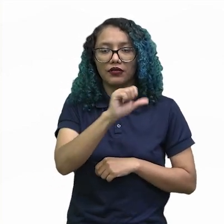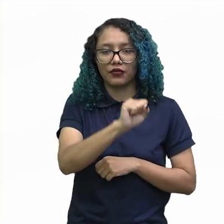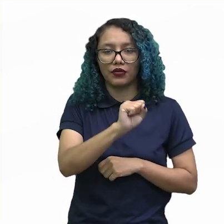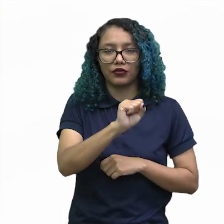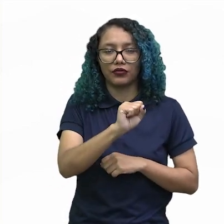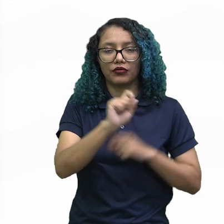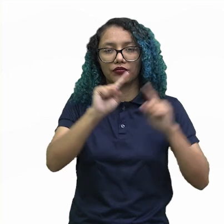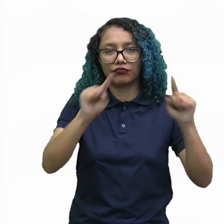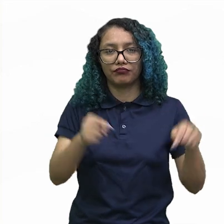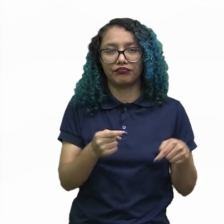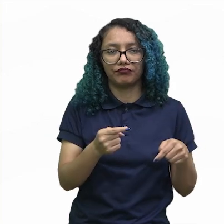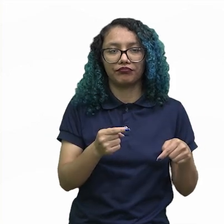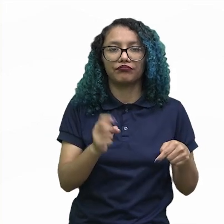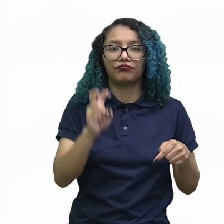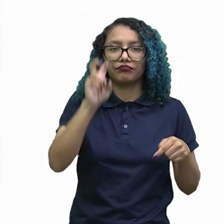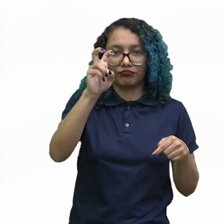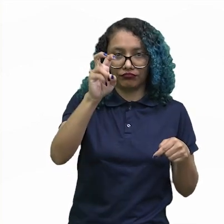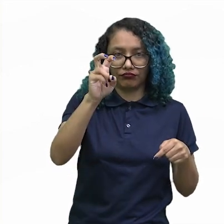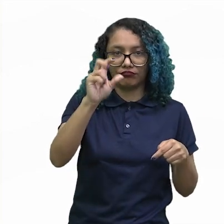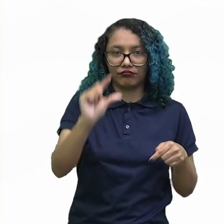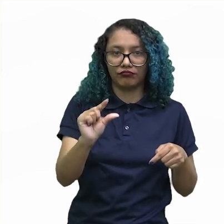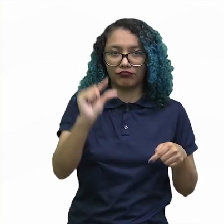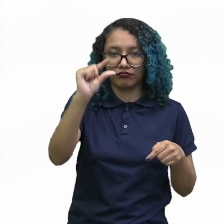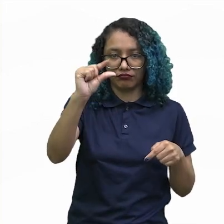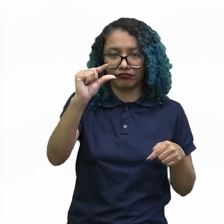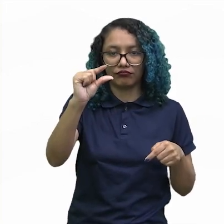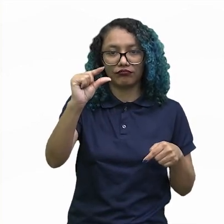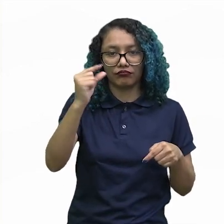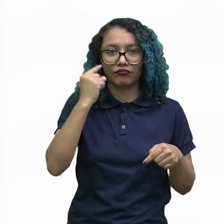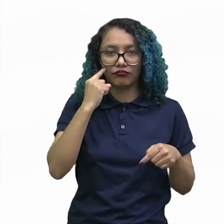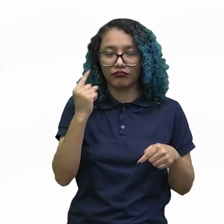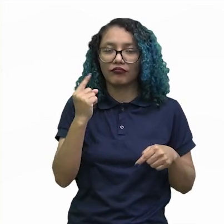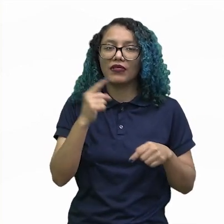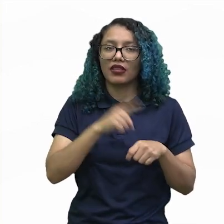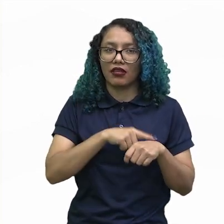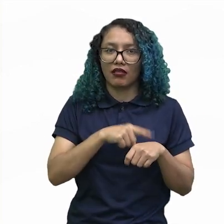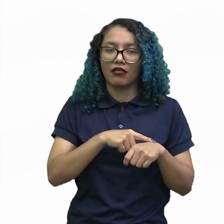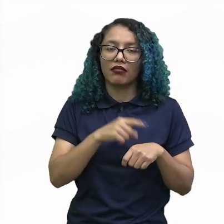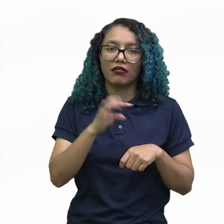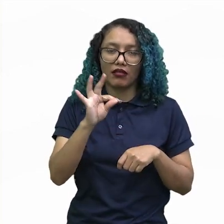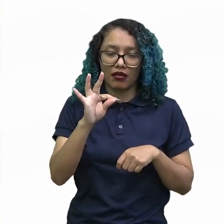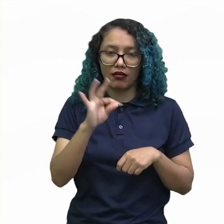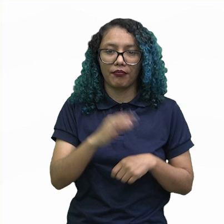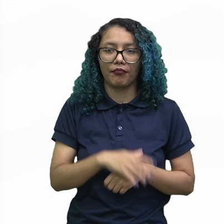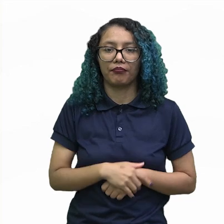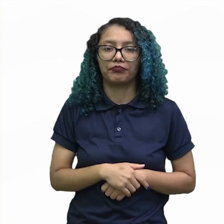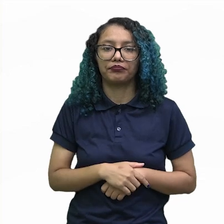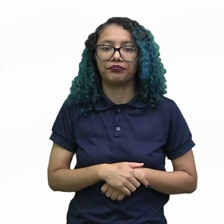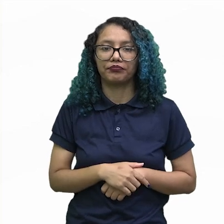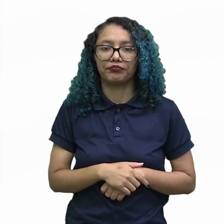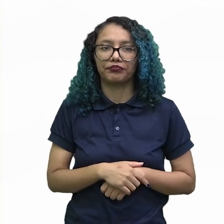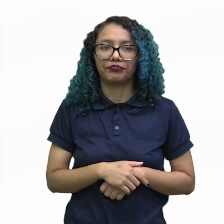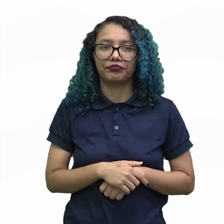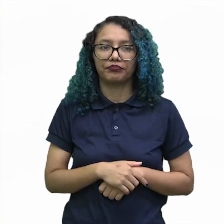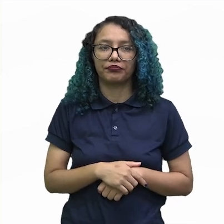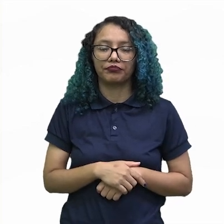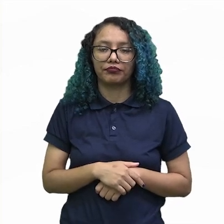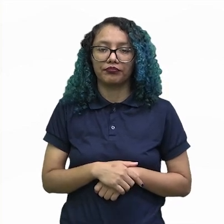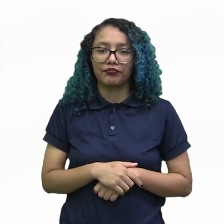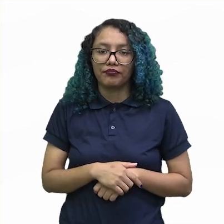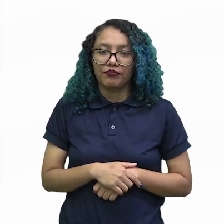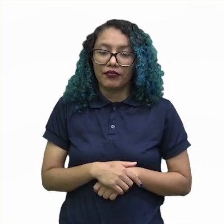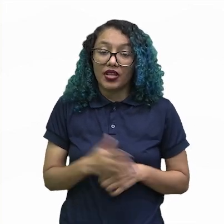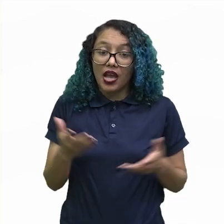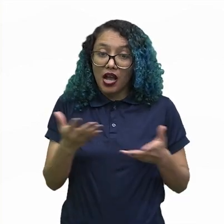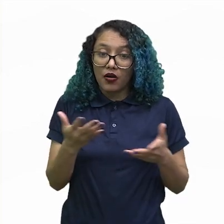0,08 elevado a 5, não é isso? Que é justamente o nosso tempo, tá? E aí, pessoal, o próximo passo aqui